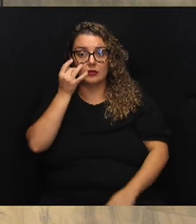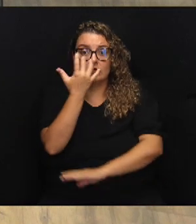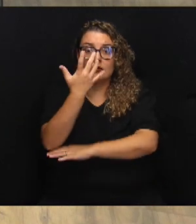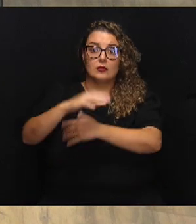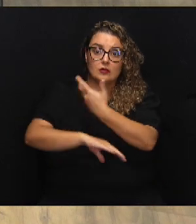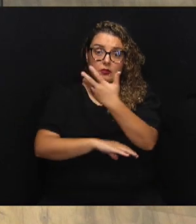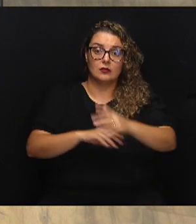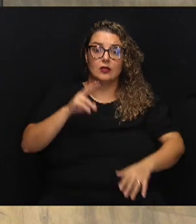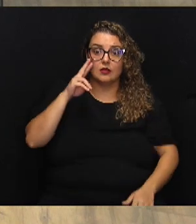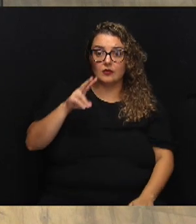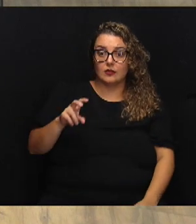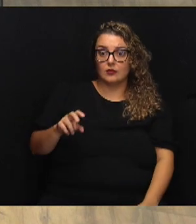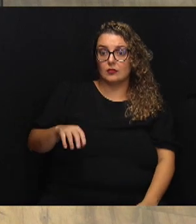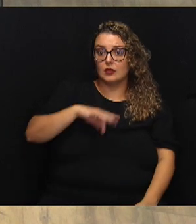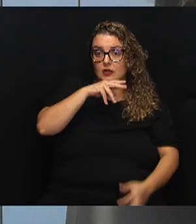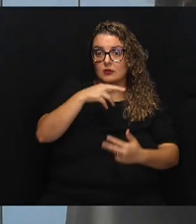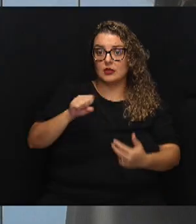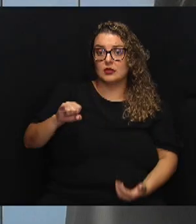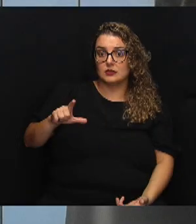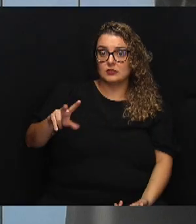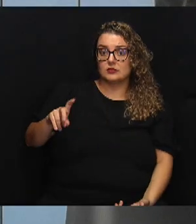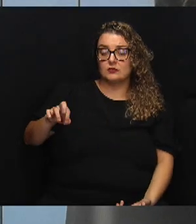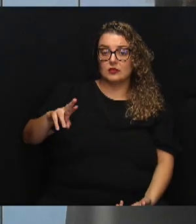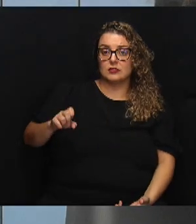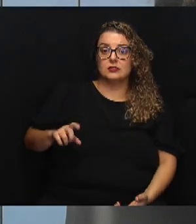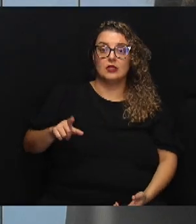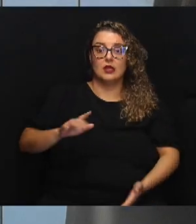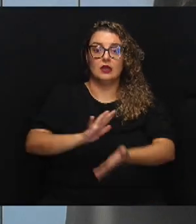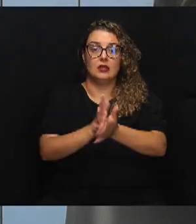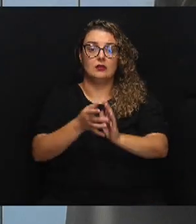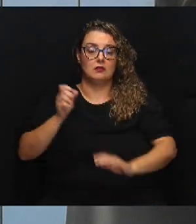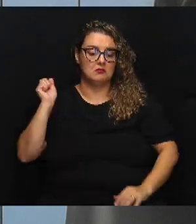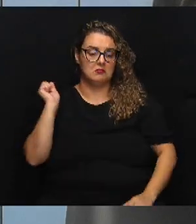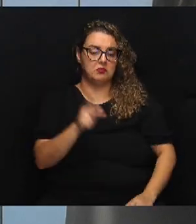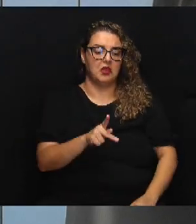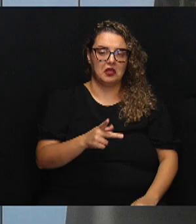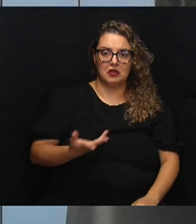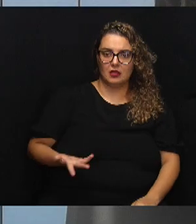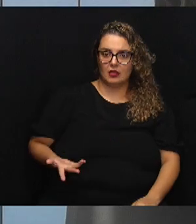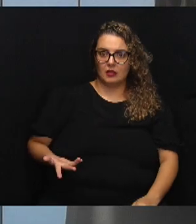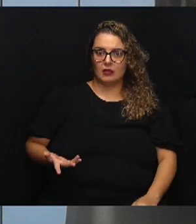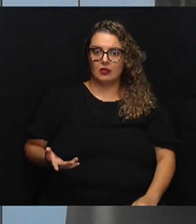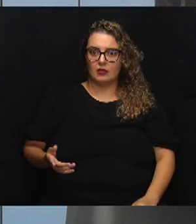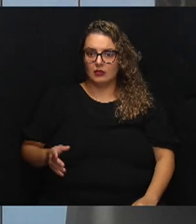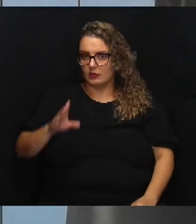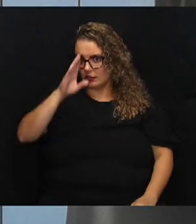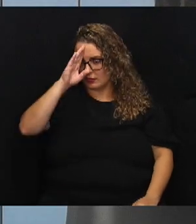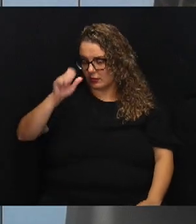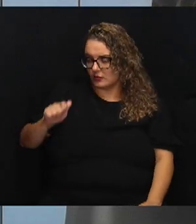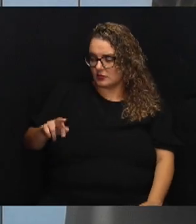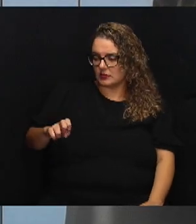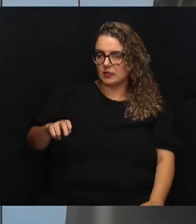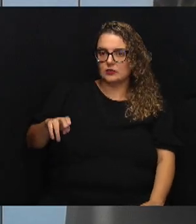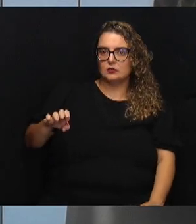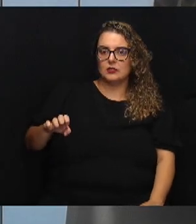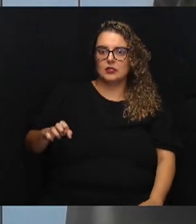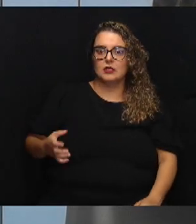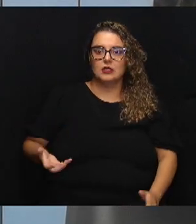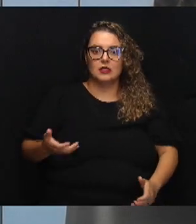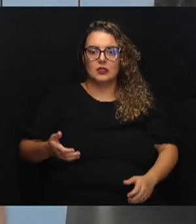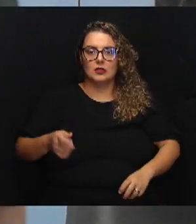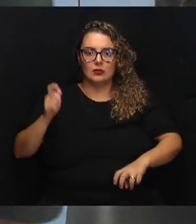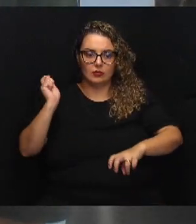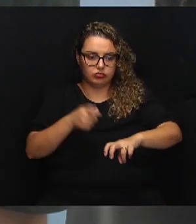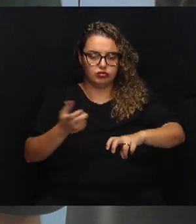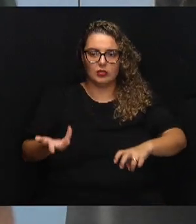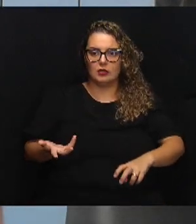animal silvestre, a primeira coisa que eles querem fazer é matar. Exatamente. Tacar pedra, principalmente o saruezinho, né? Quer bater na cabeça do